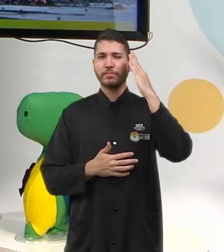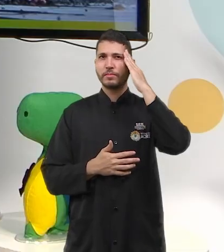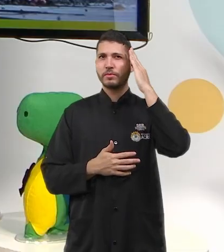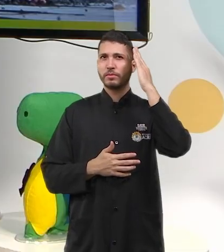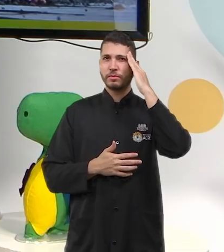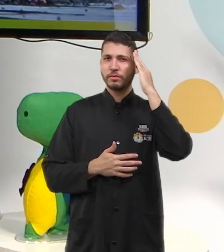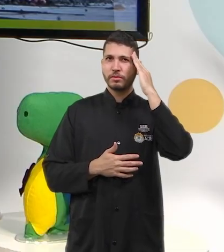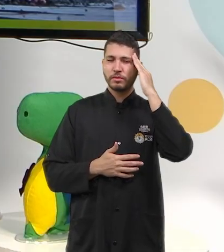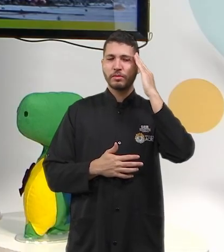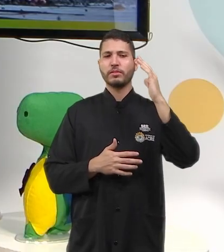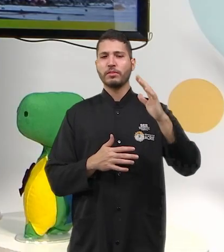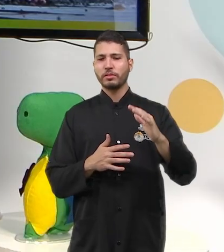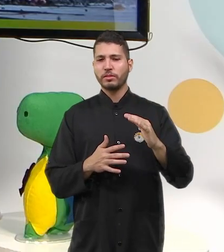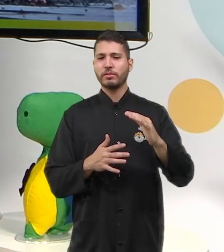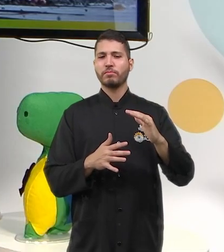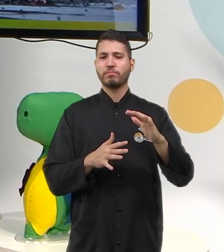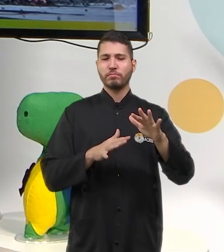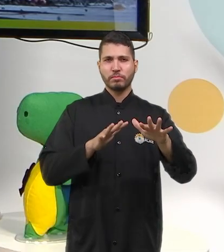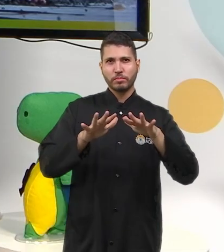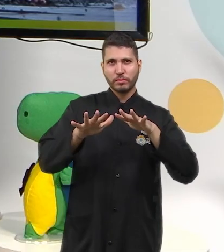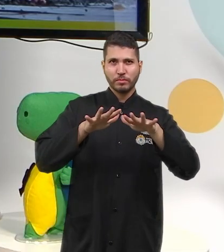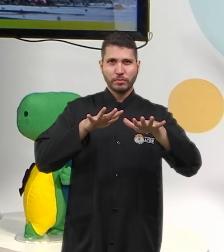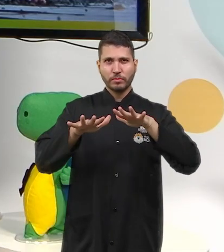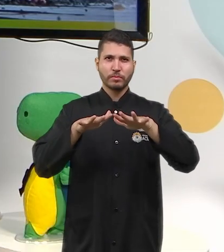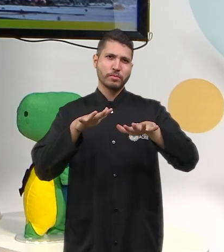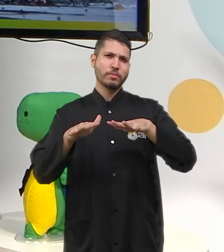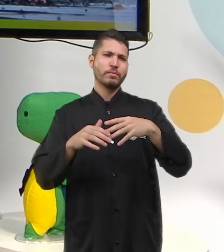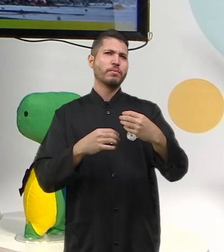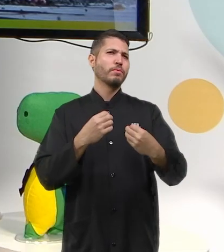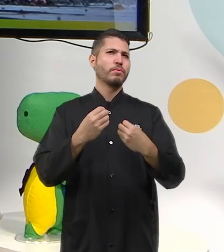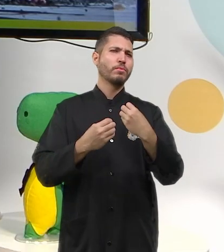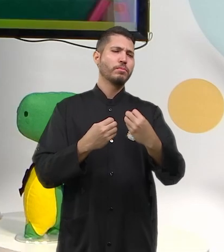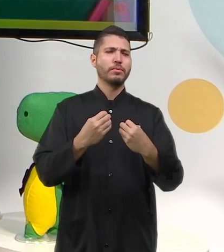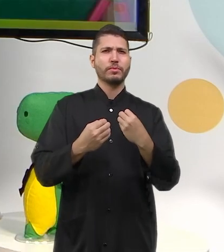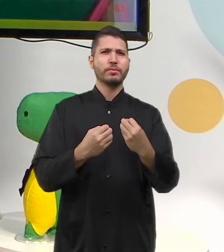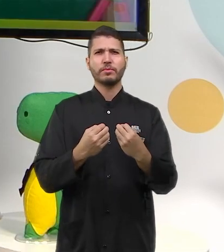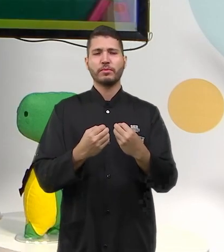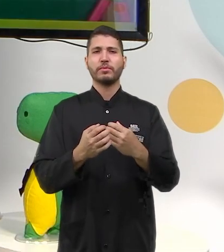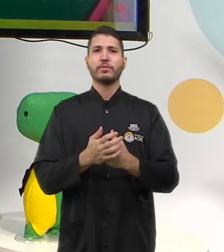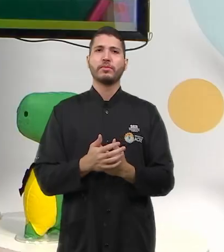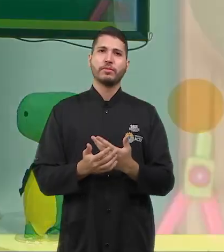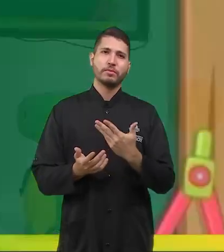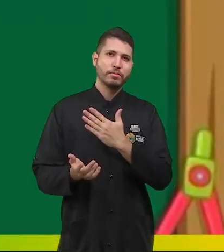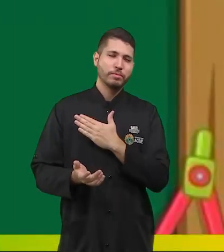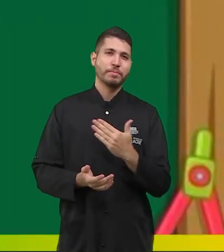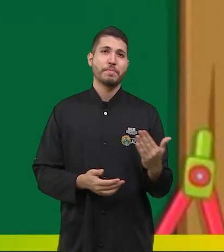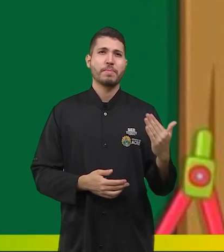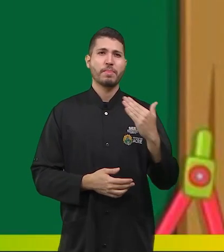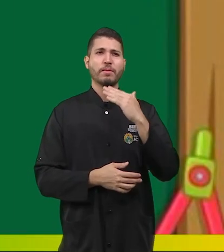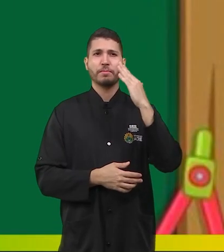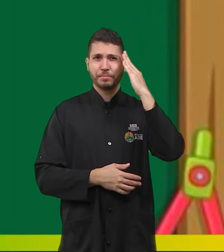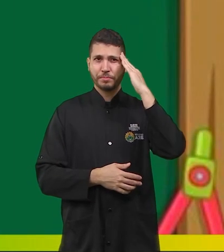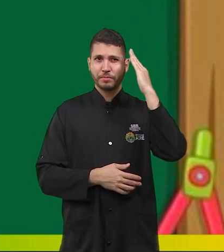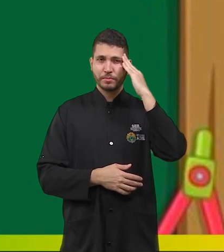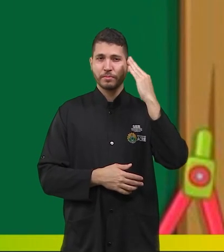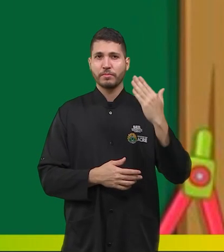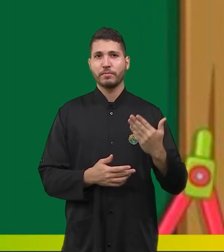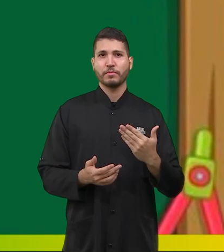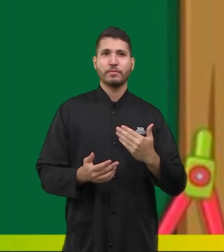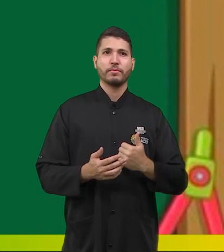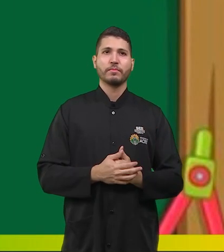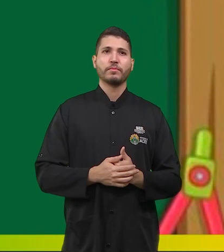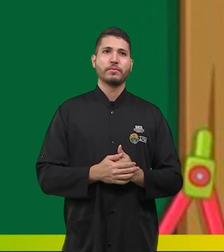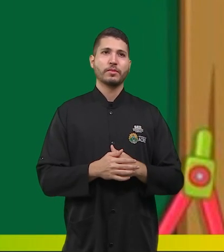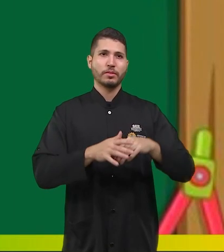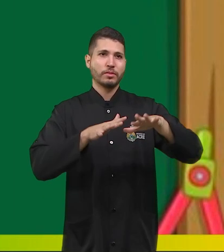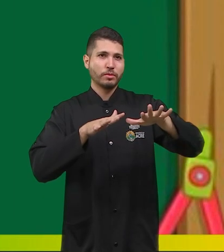na definição e compreensão de fato do que é capacidade física. Beleza? Então vamos lá, focar aqui, ó. O desempenho motor, essas